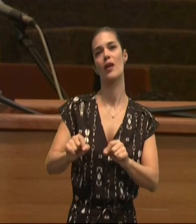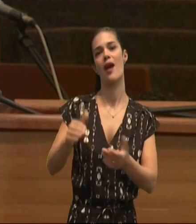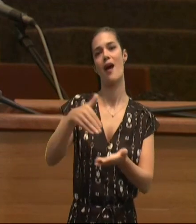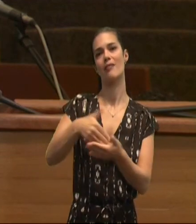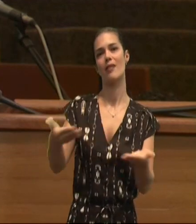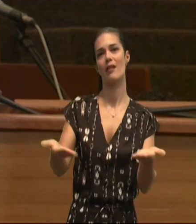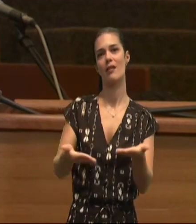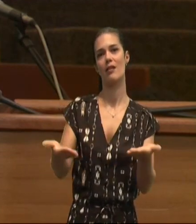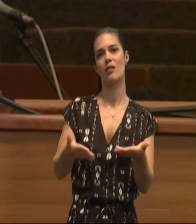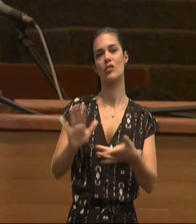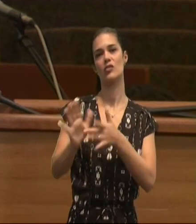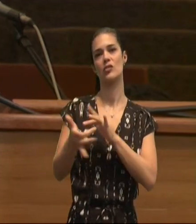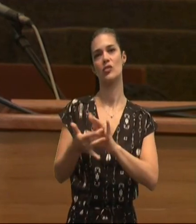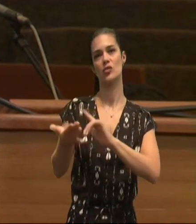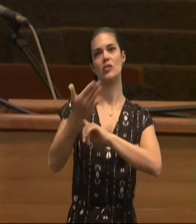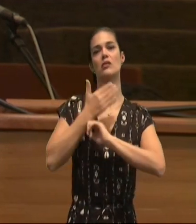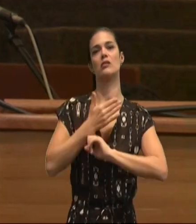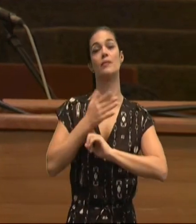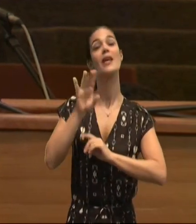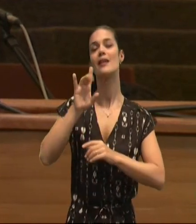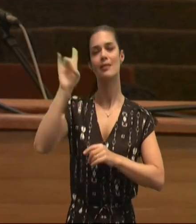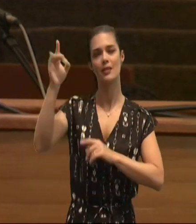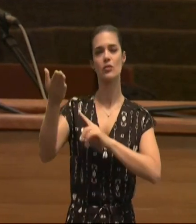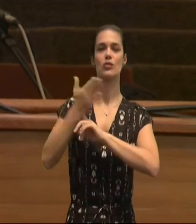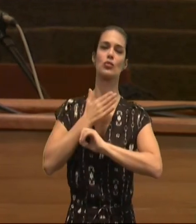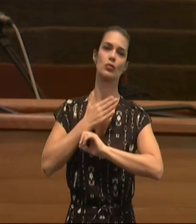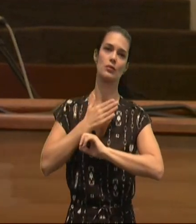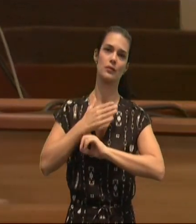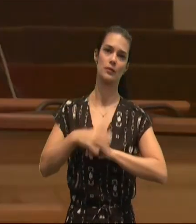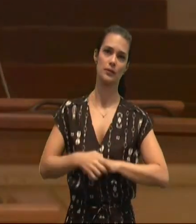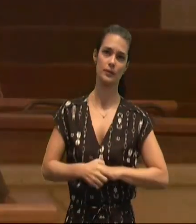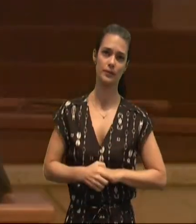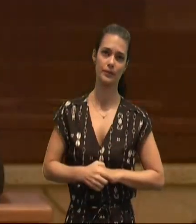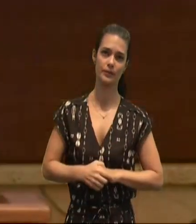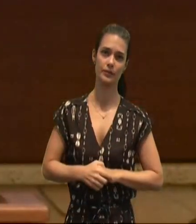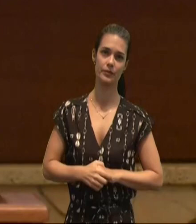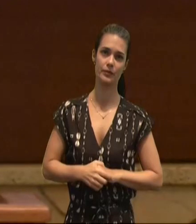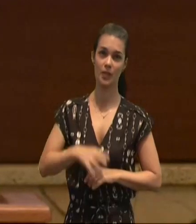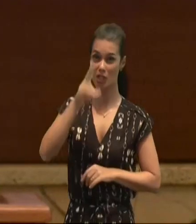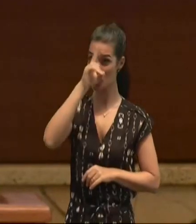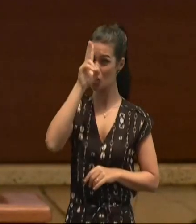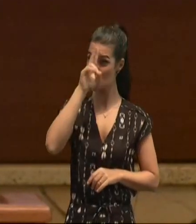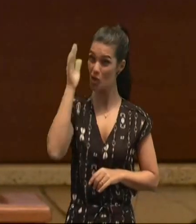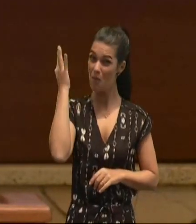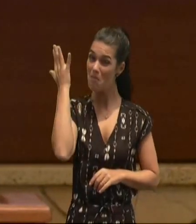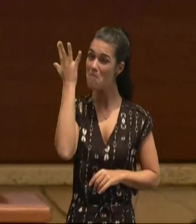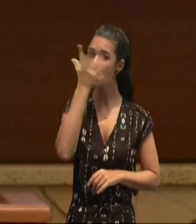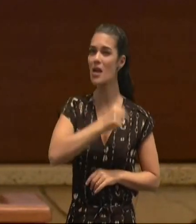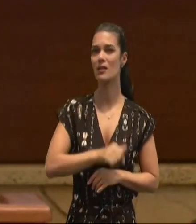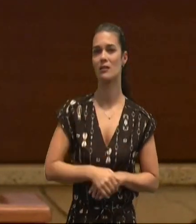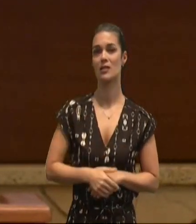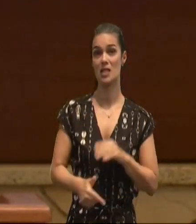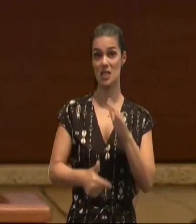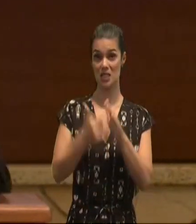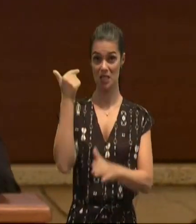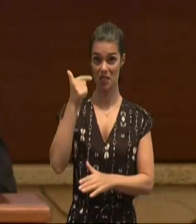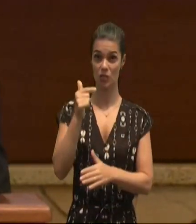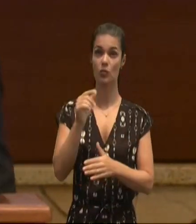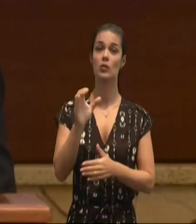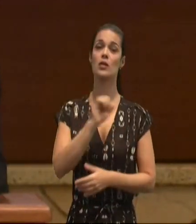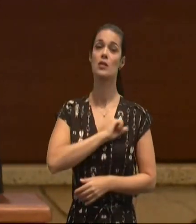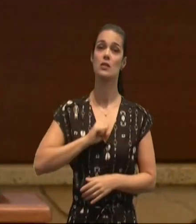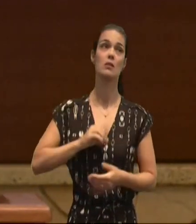Senhor. Que história maravilhosa, irmãos. Segundo Samuel vai dizer, capítulo 22,